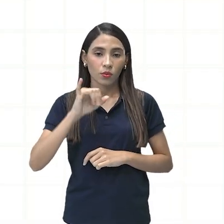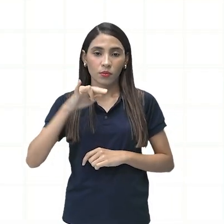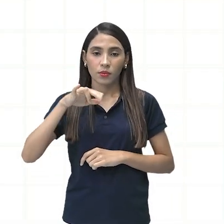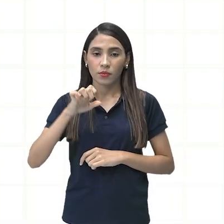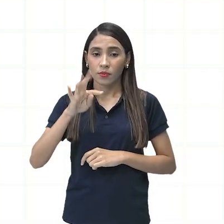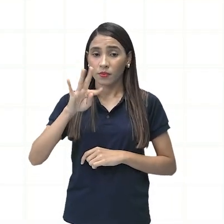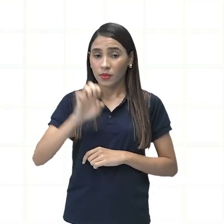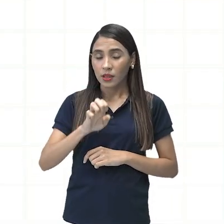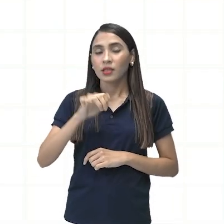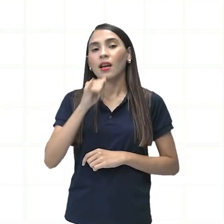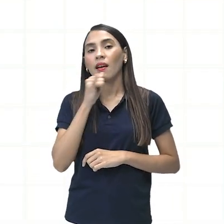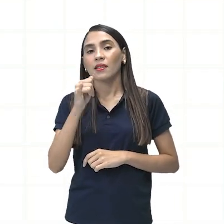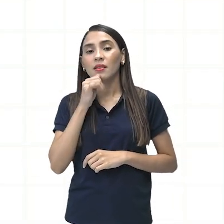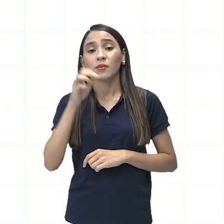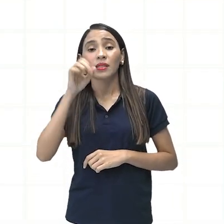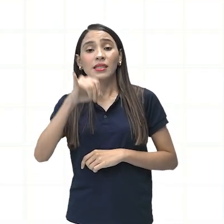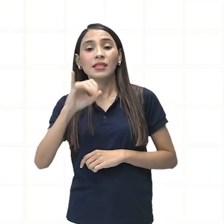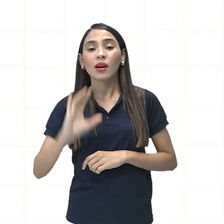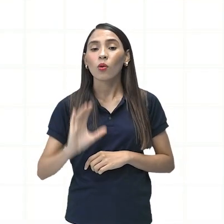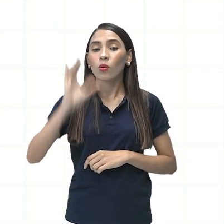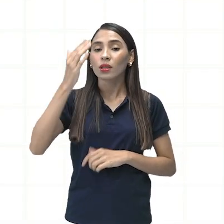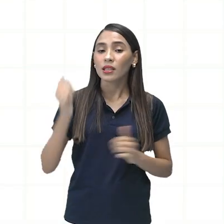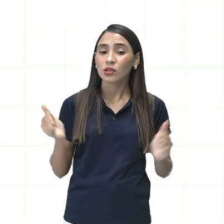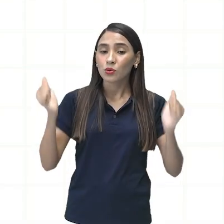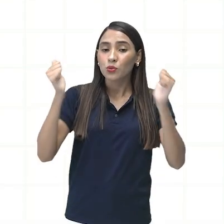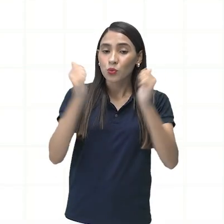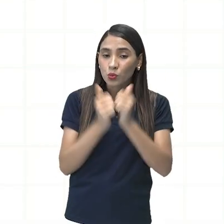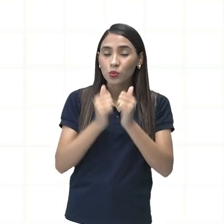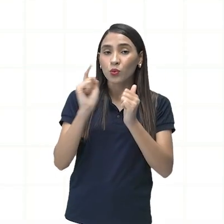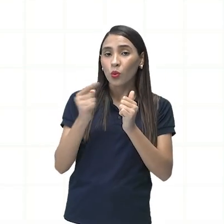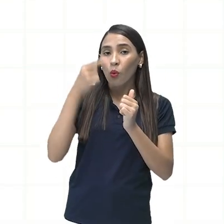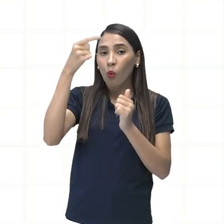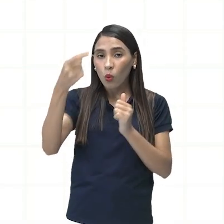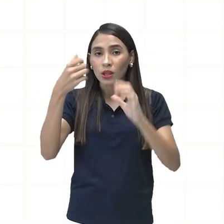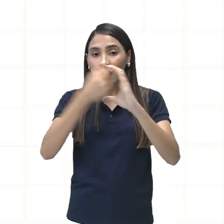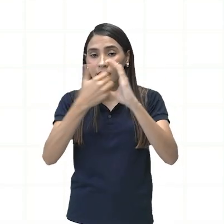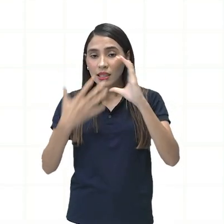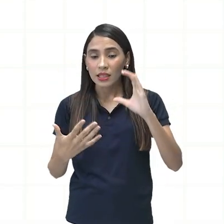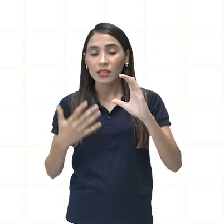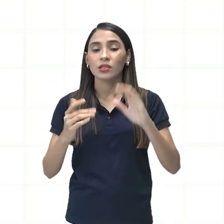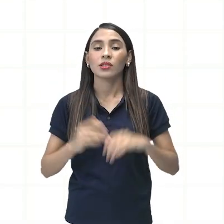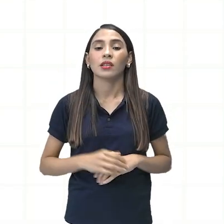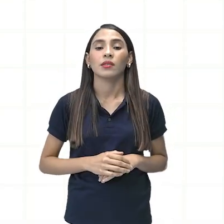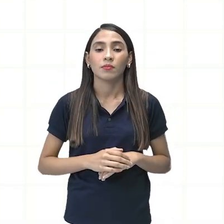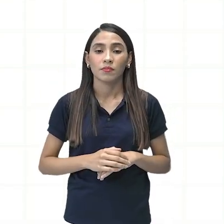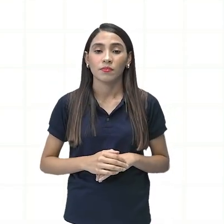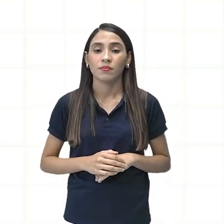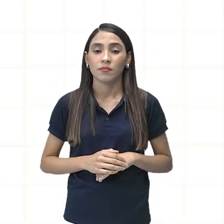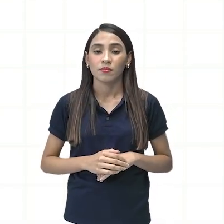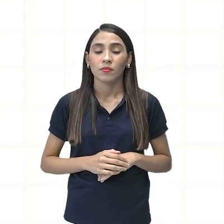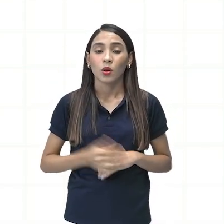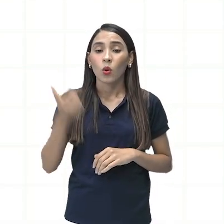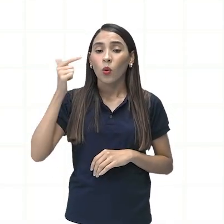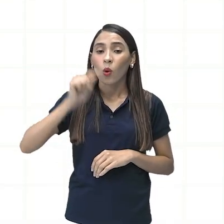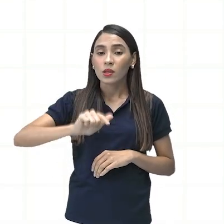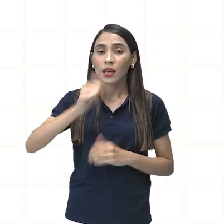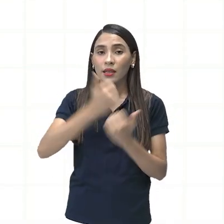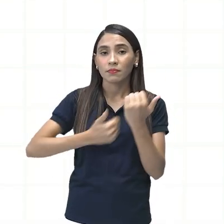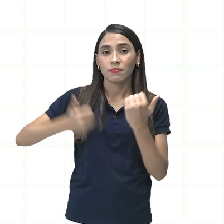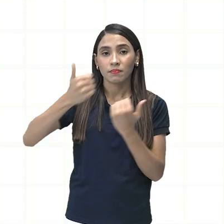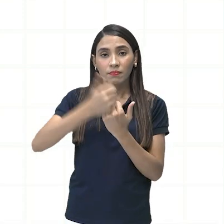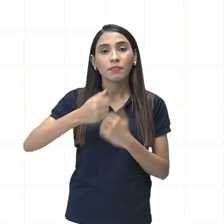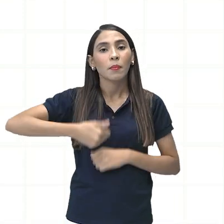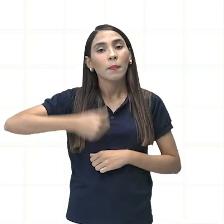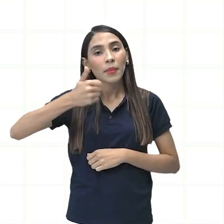seja, quando ela ocorre junto com a outra característica, quem prevalece, quem se sobressai é